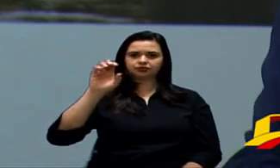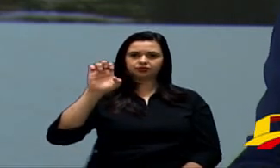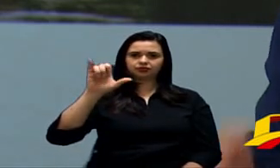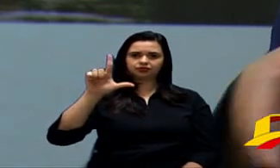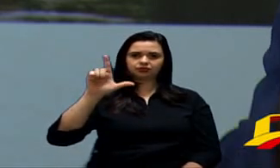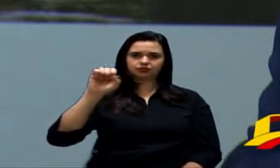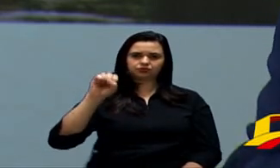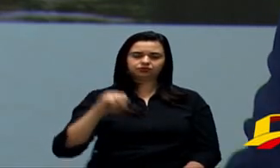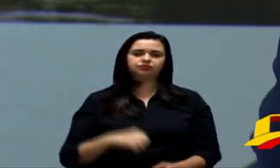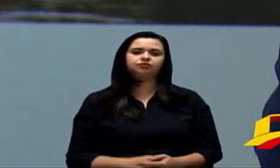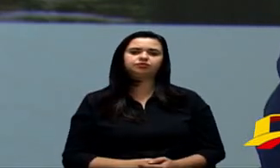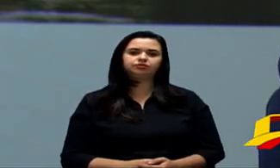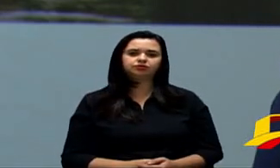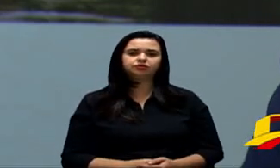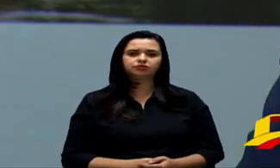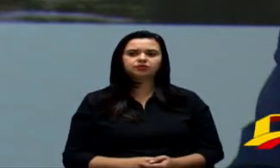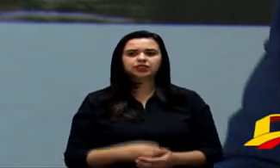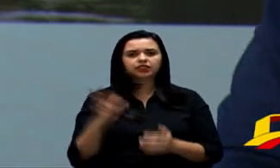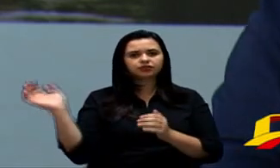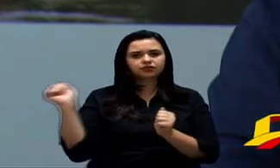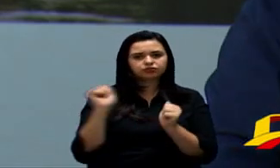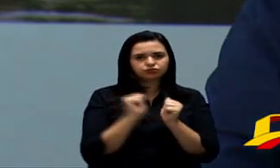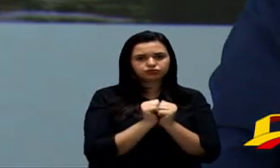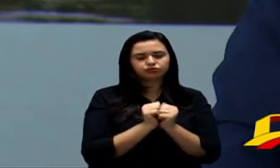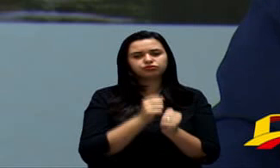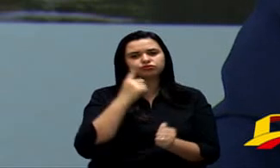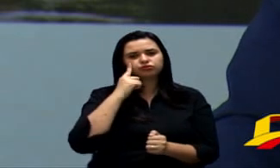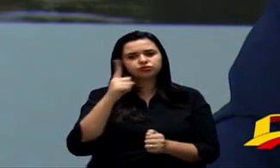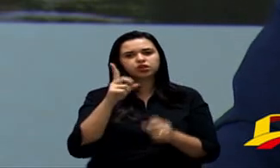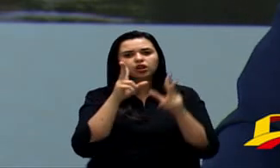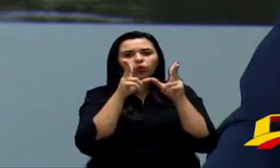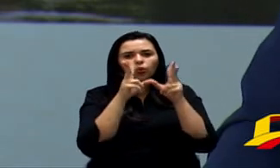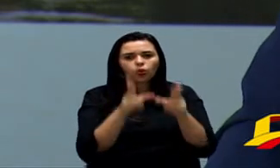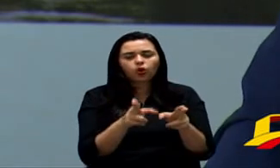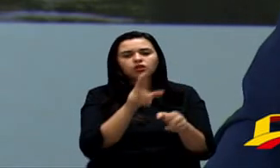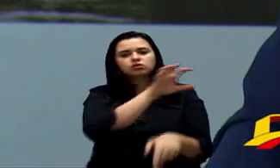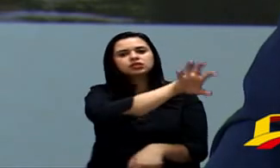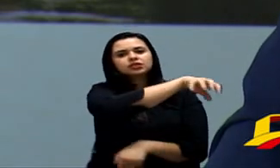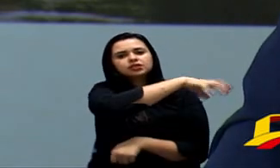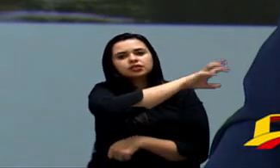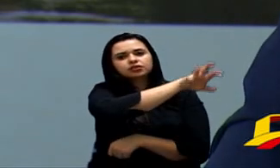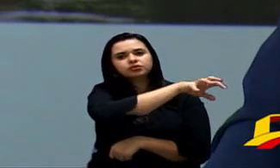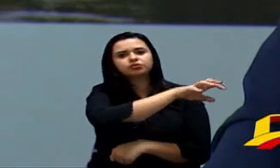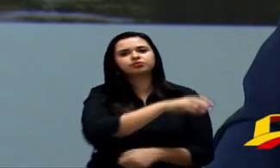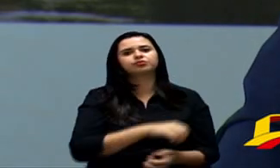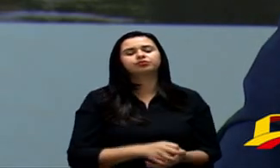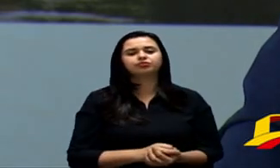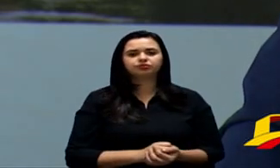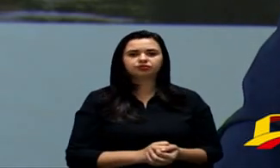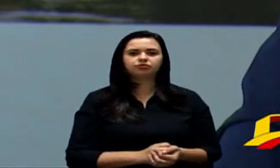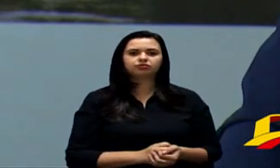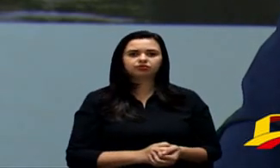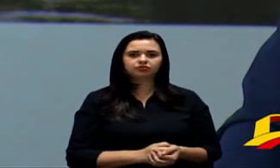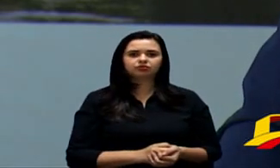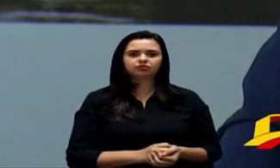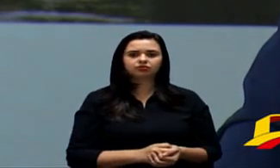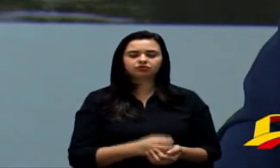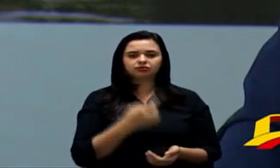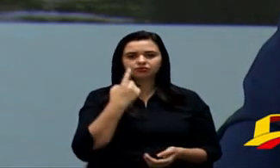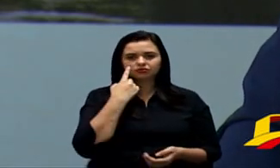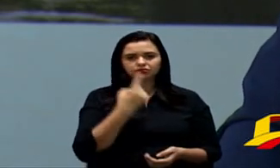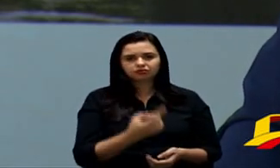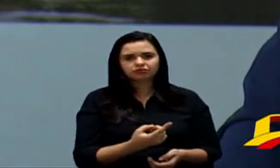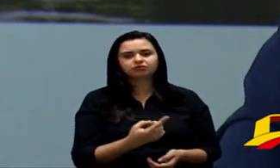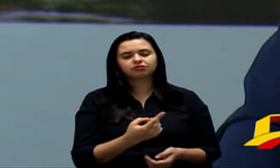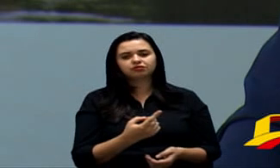mesma data, trazendo o Sandro para Sorocaba. E precisa ver como que é feito quando ele chega no zoológico, quando esse animal vê.